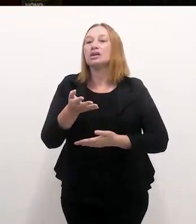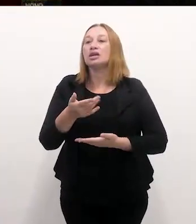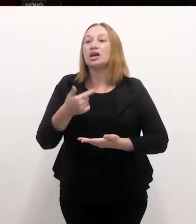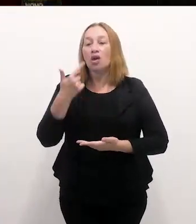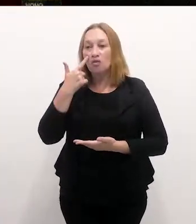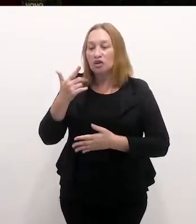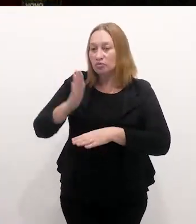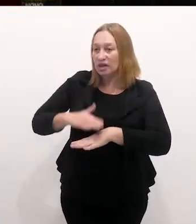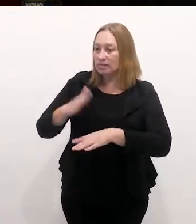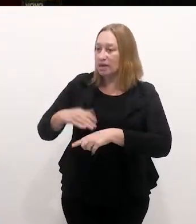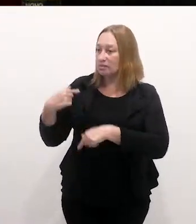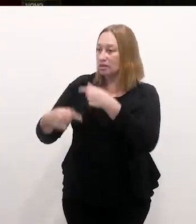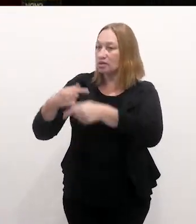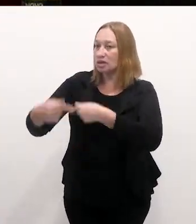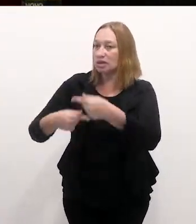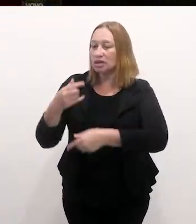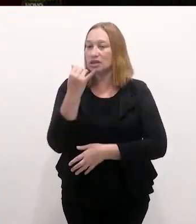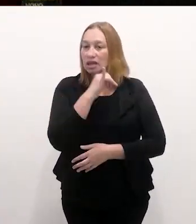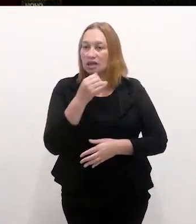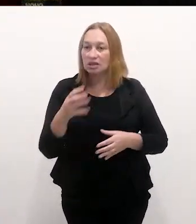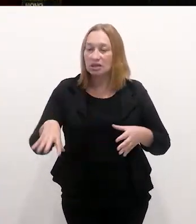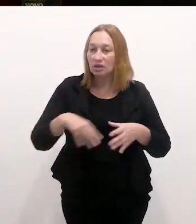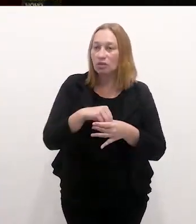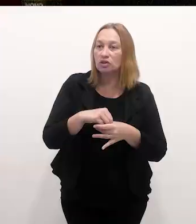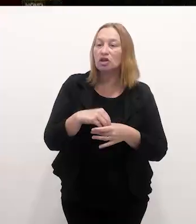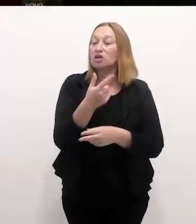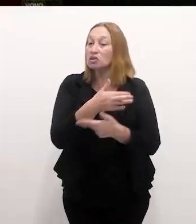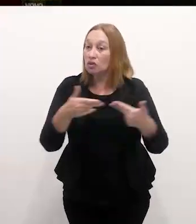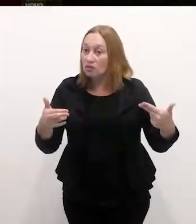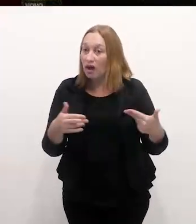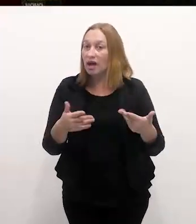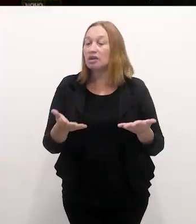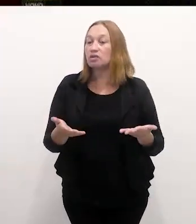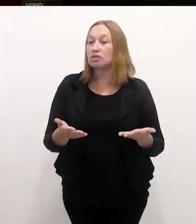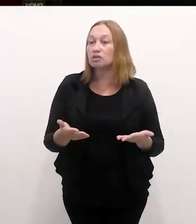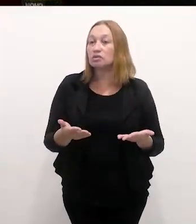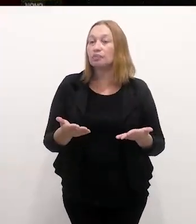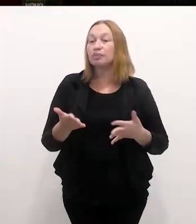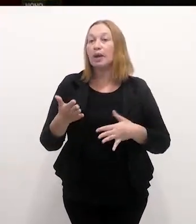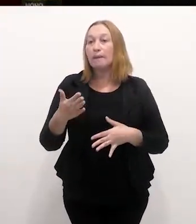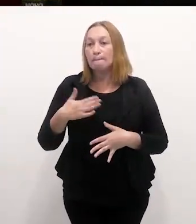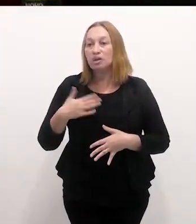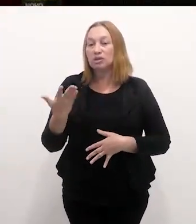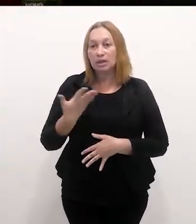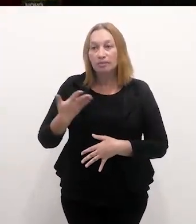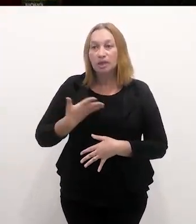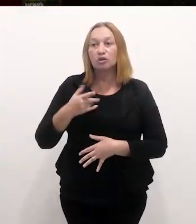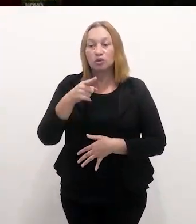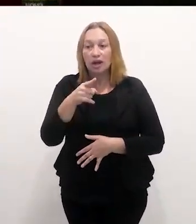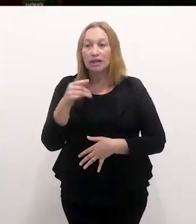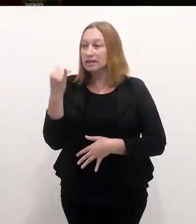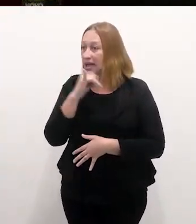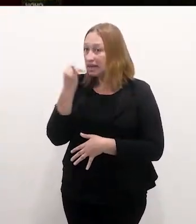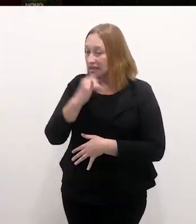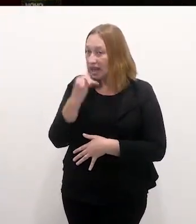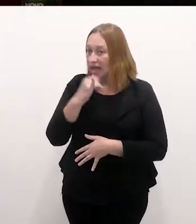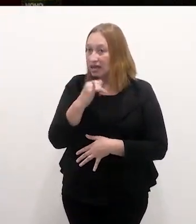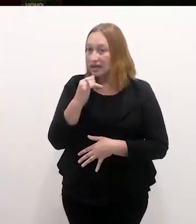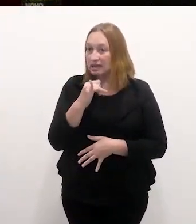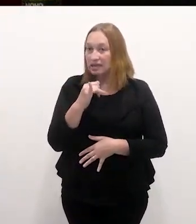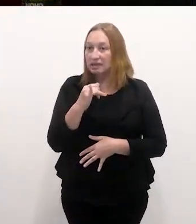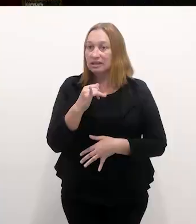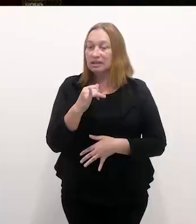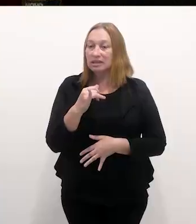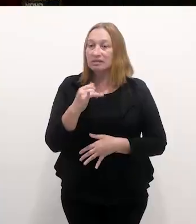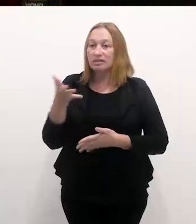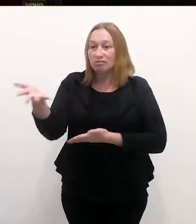economia, etc., e cada vez mais eu vejo que os meus descendentes estão lá. Hoje, nos dias de hoje, estão vários, inclusive meus